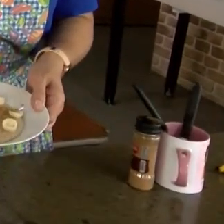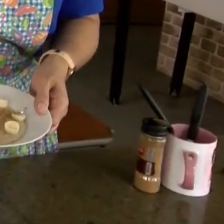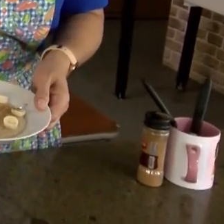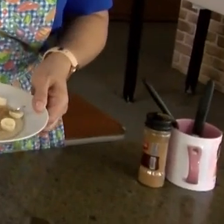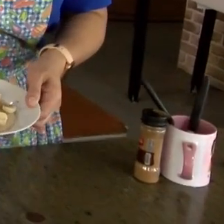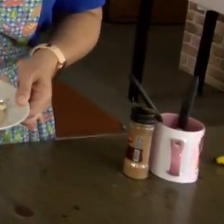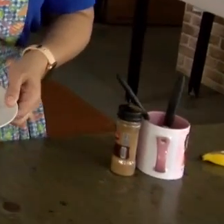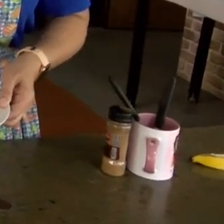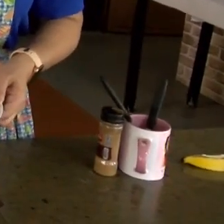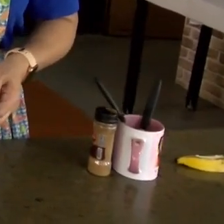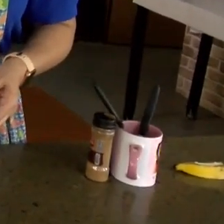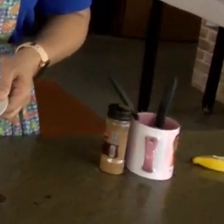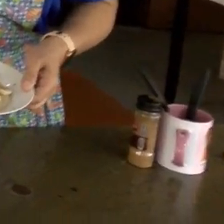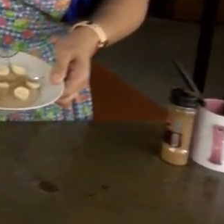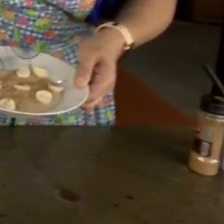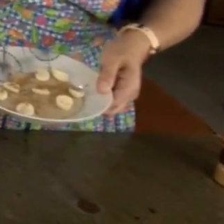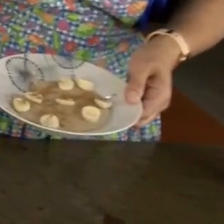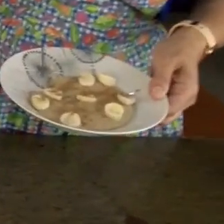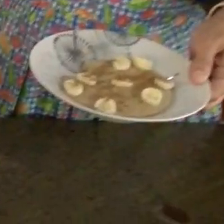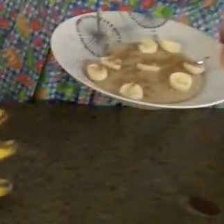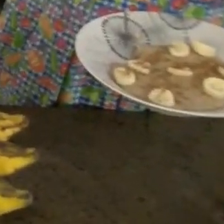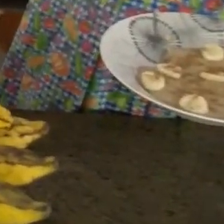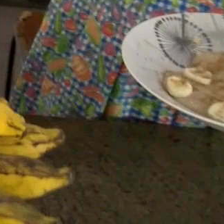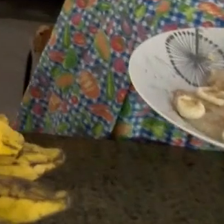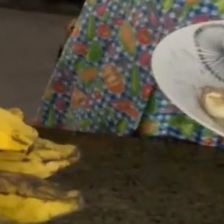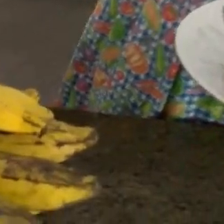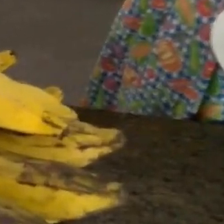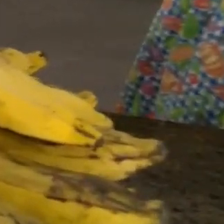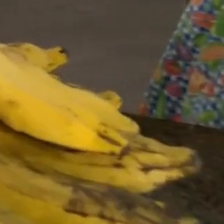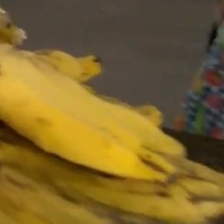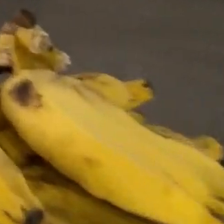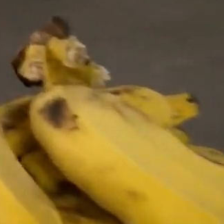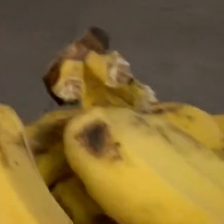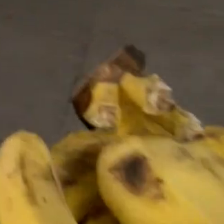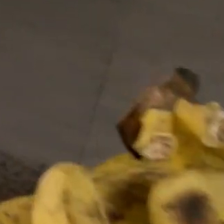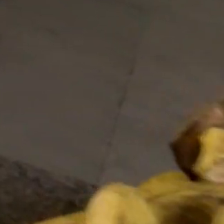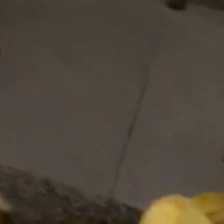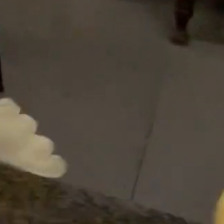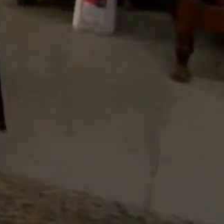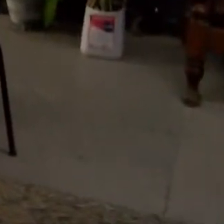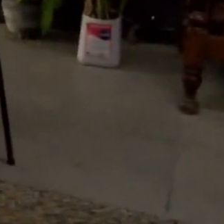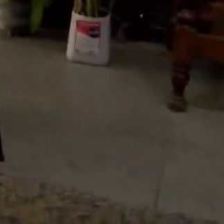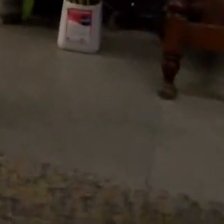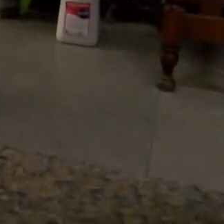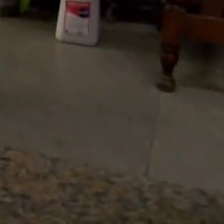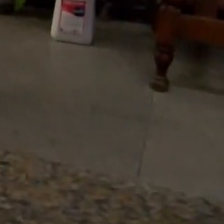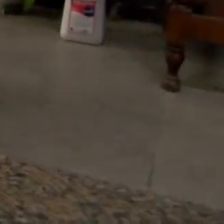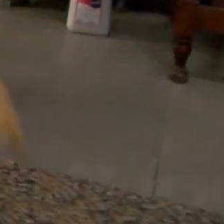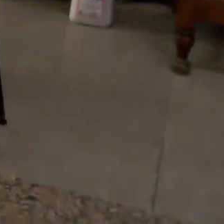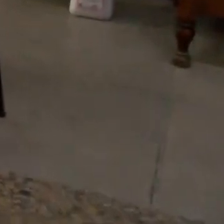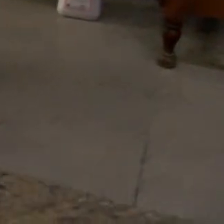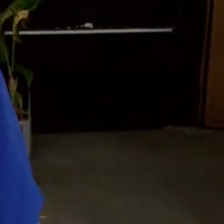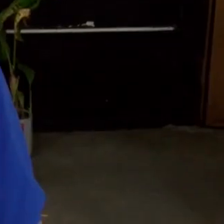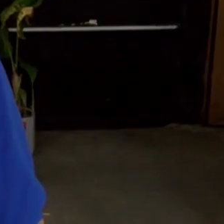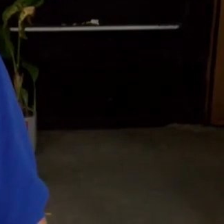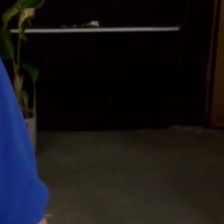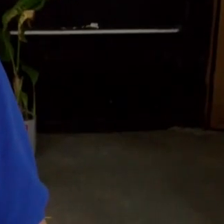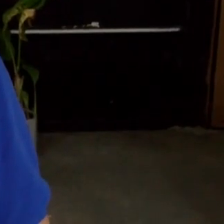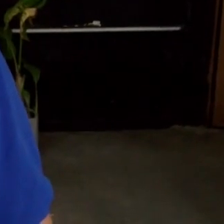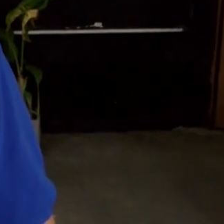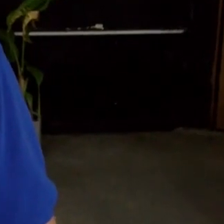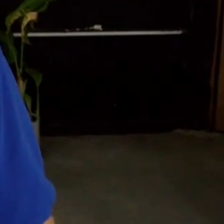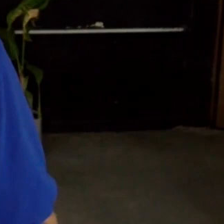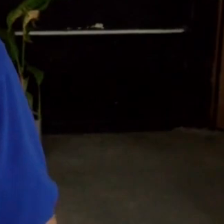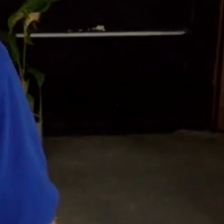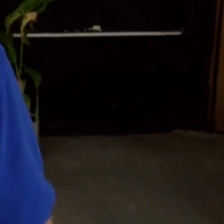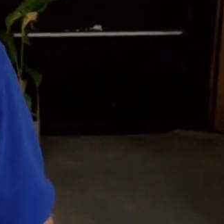comer agora. Me dá. Não. Agora não. Ai. Macaquinho